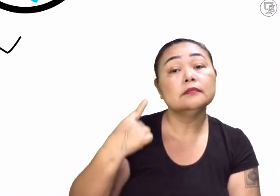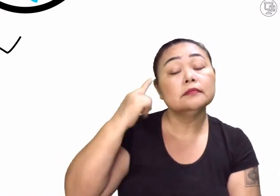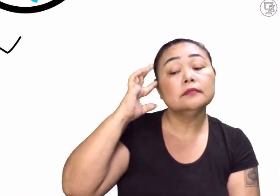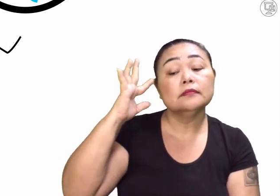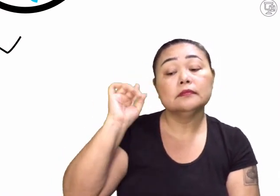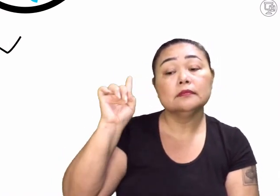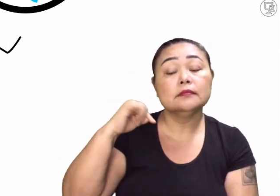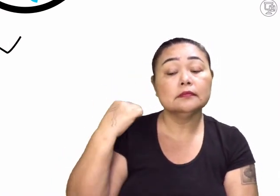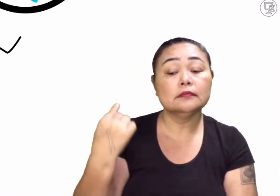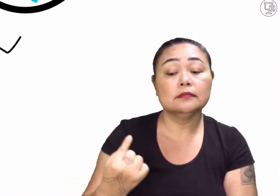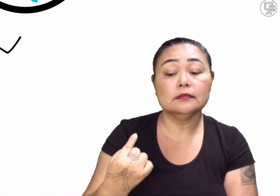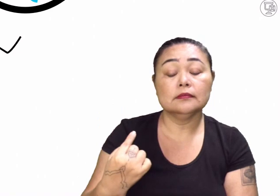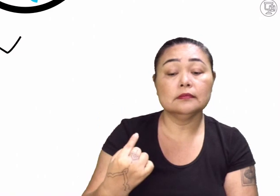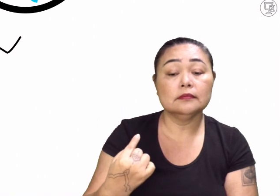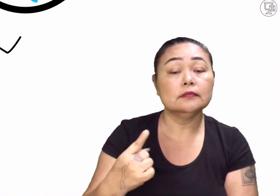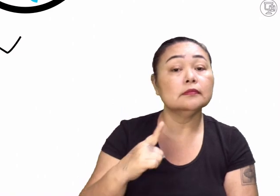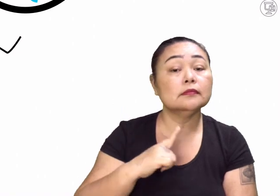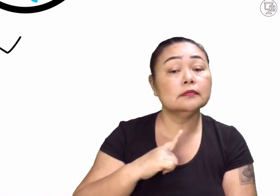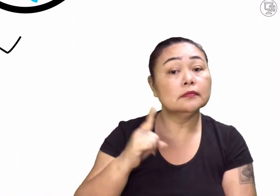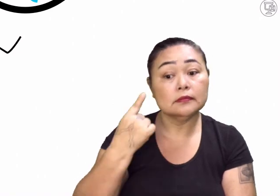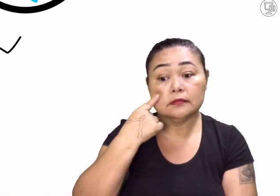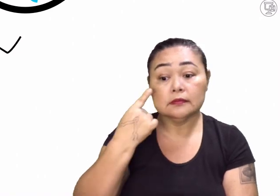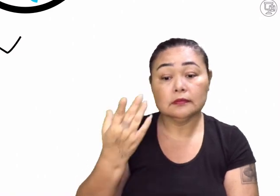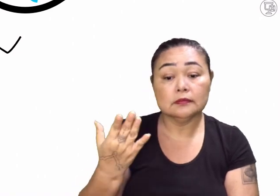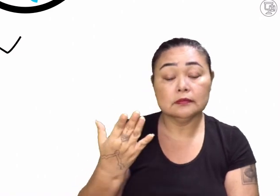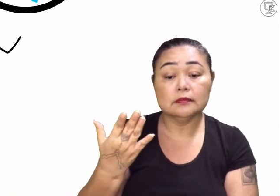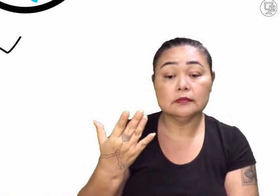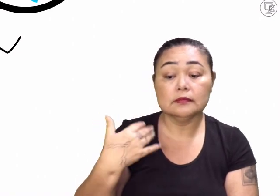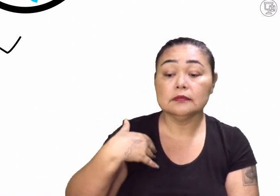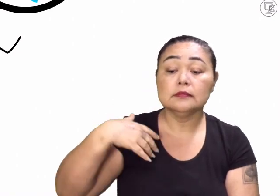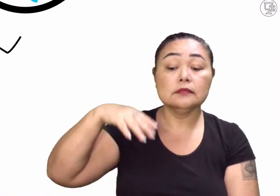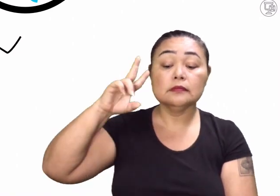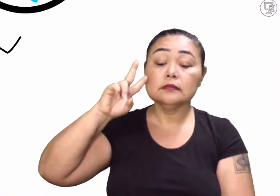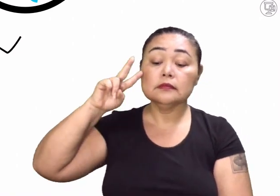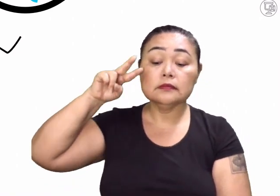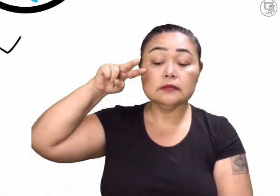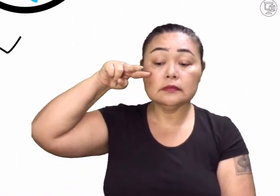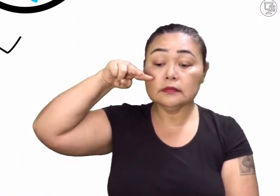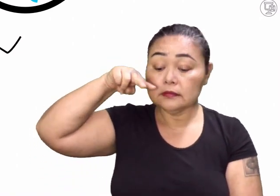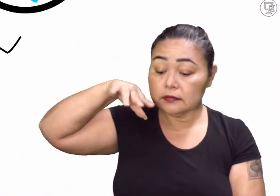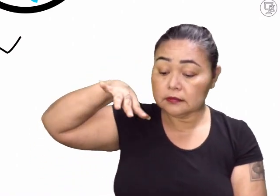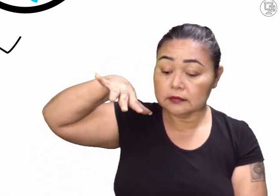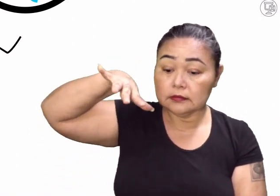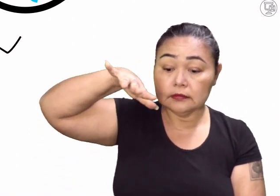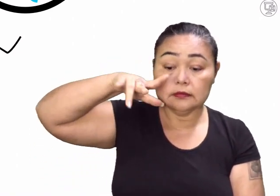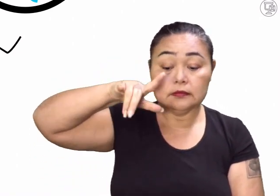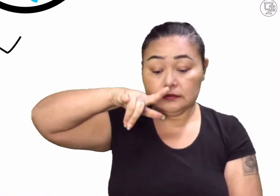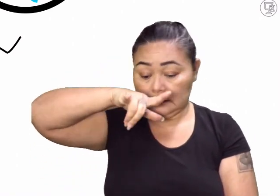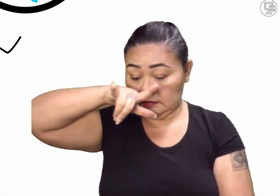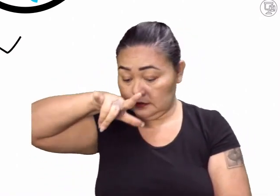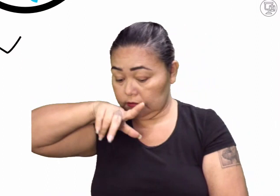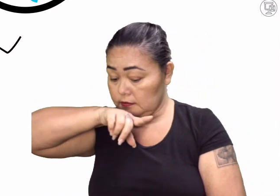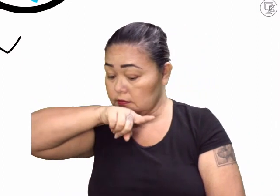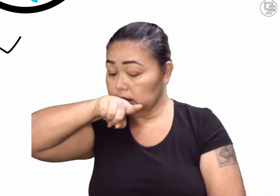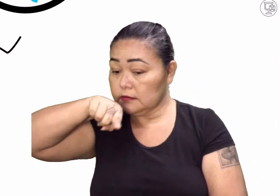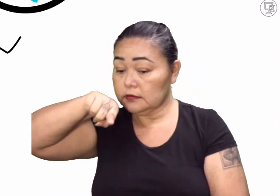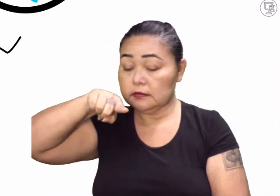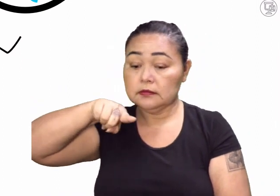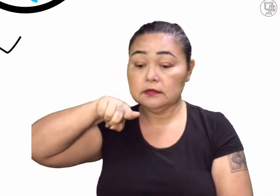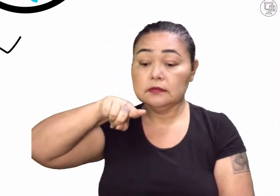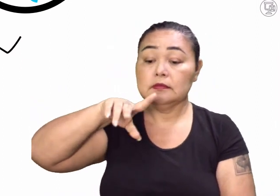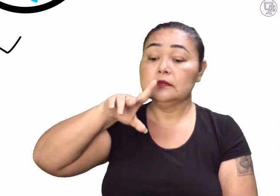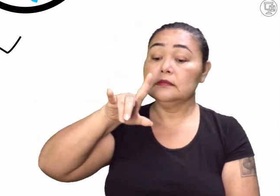Imagina que você está vendo isso de um balão. Exato. Ou um avião, ou